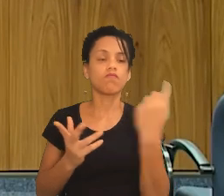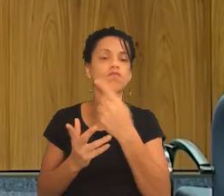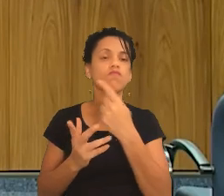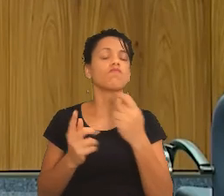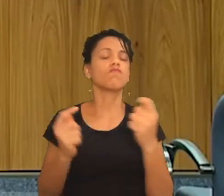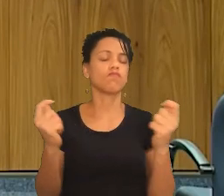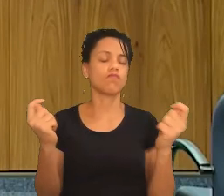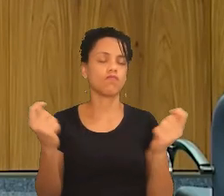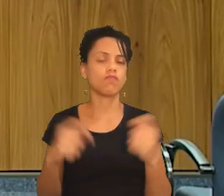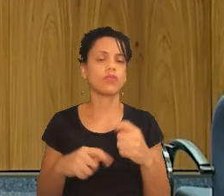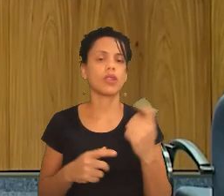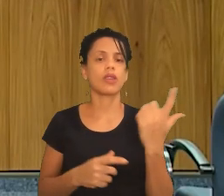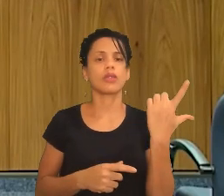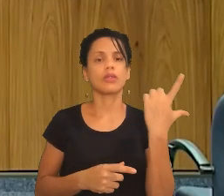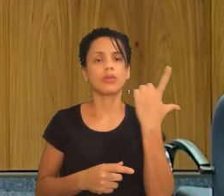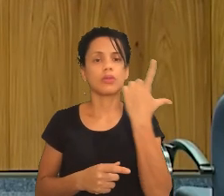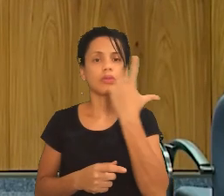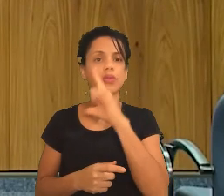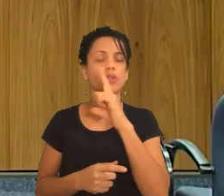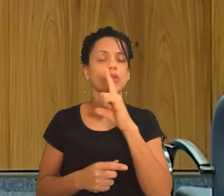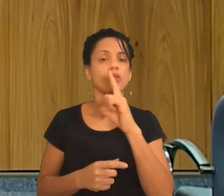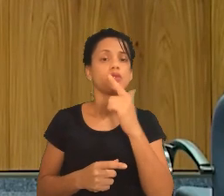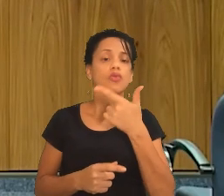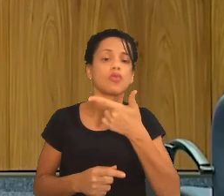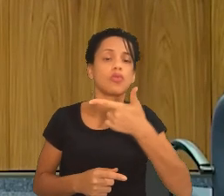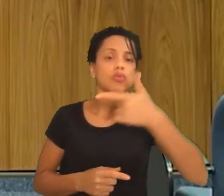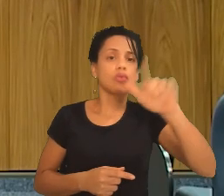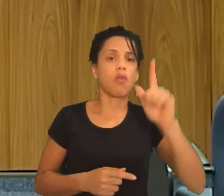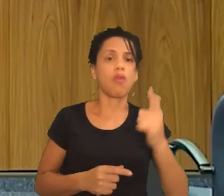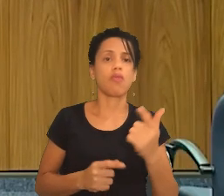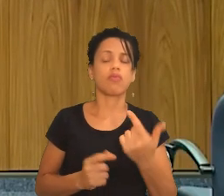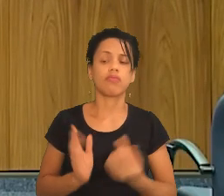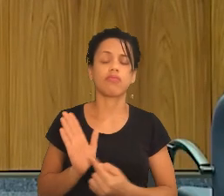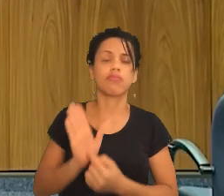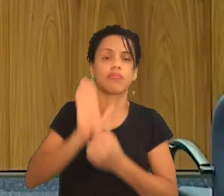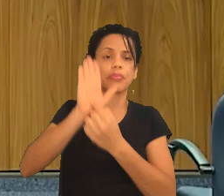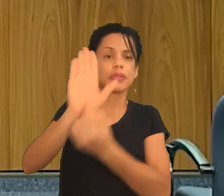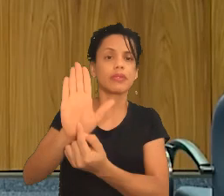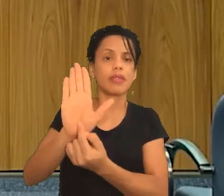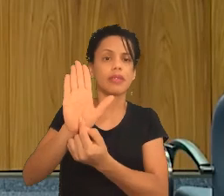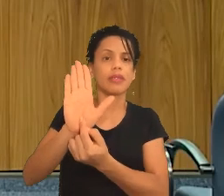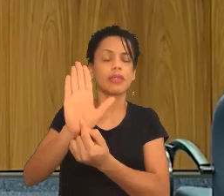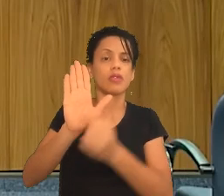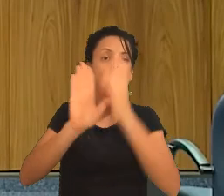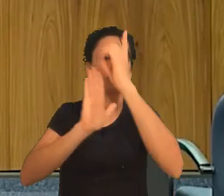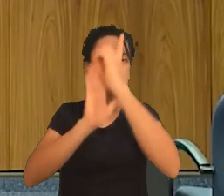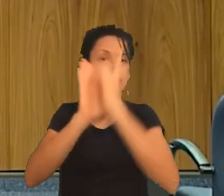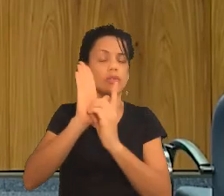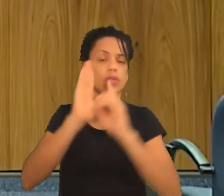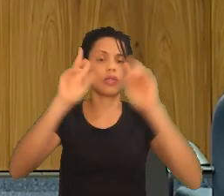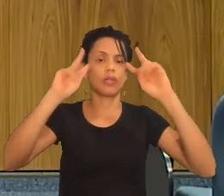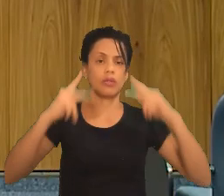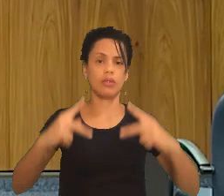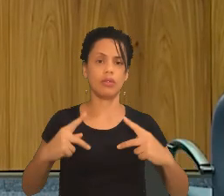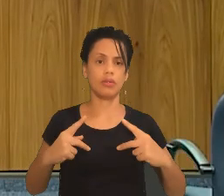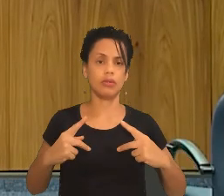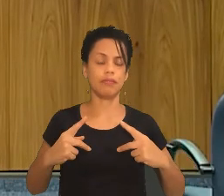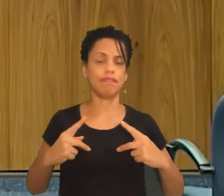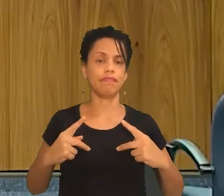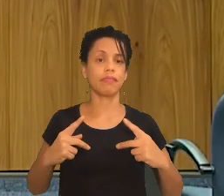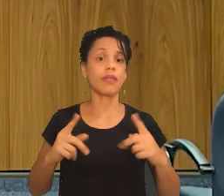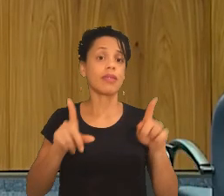tem que consolidar a ideia de um novo paradigma de direitos humanos. Os direitos humanos não podem ser vistos como